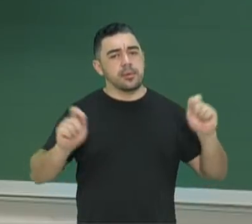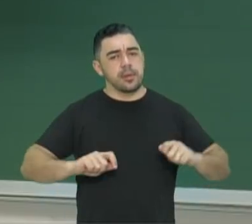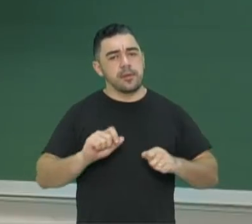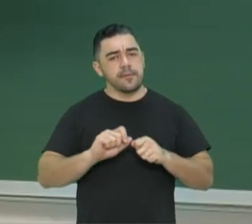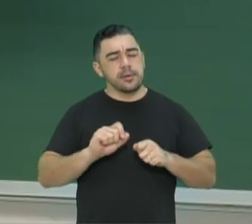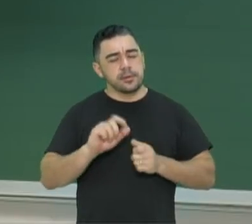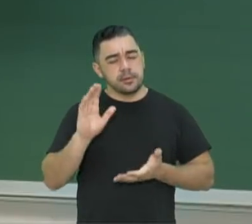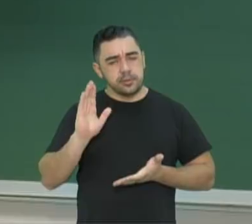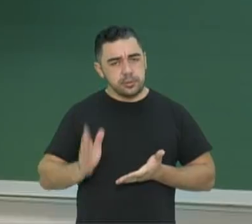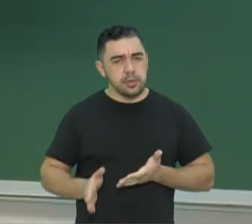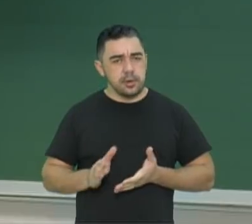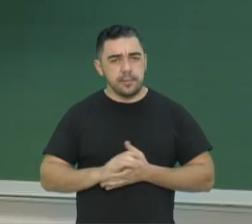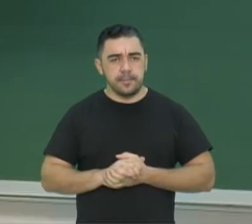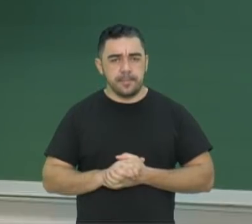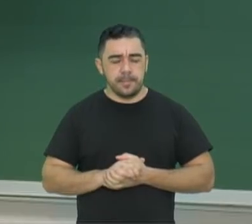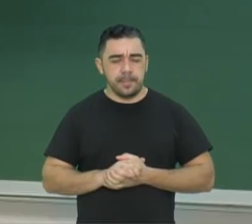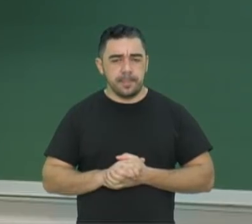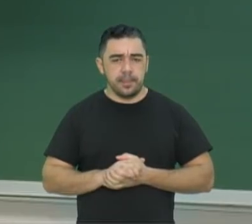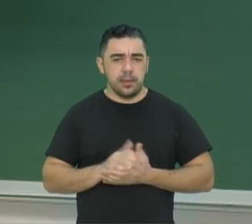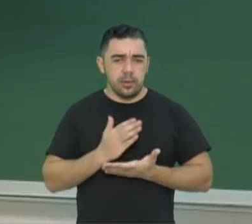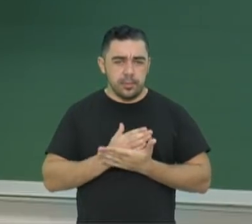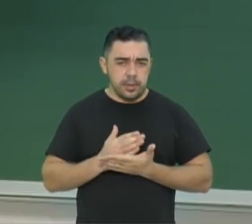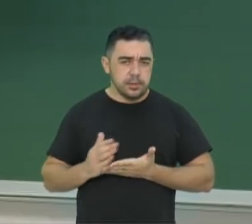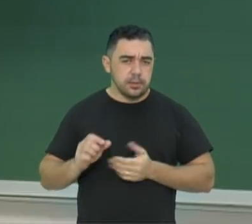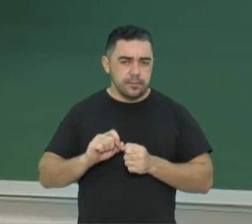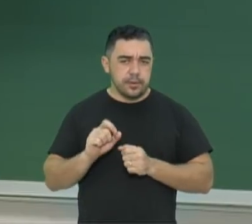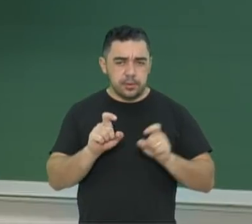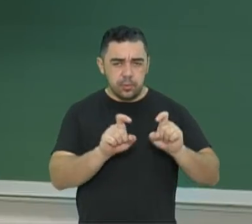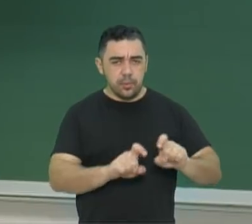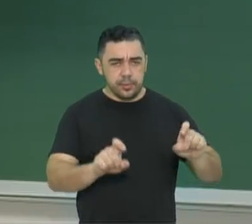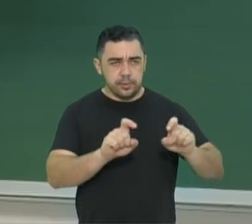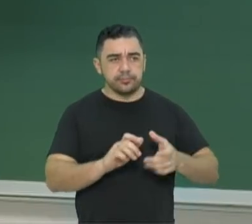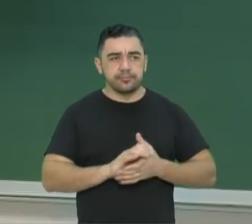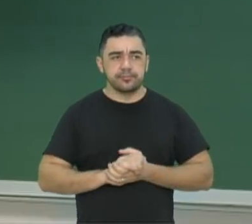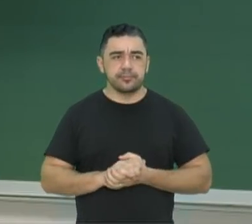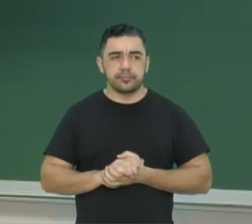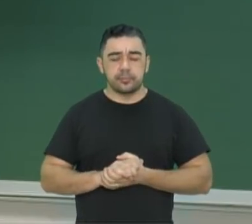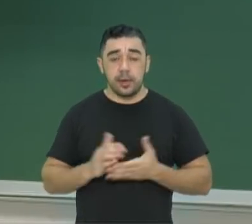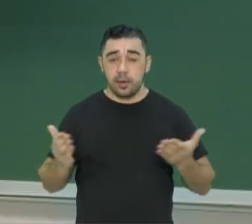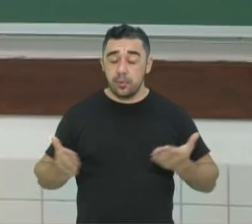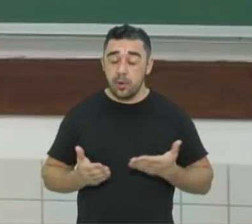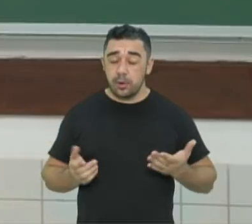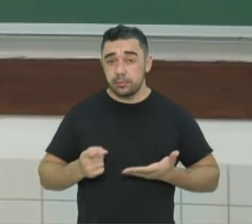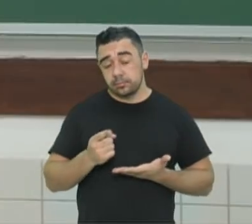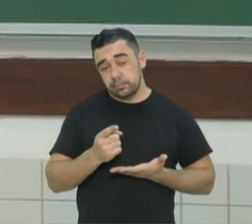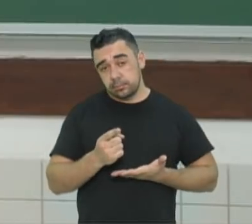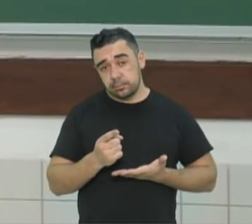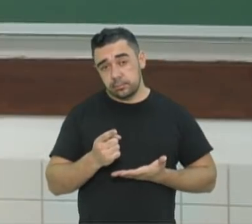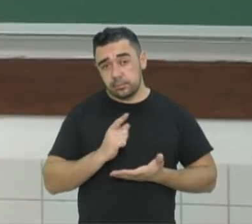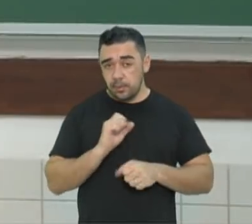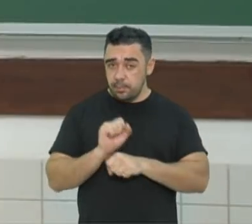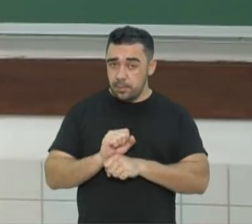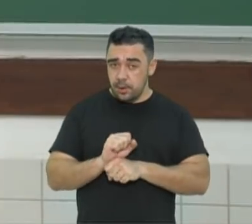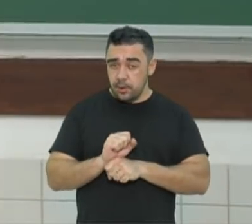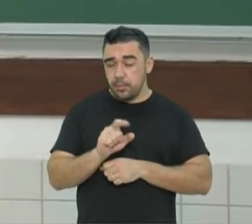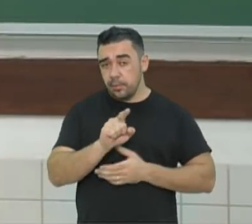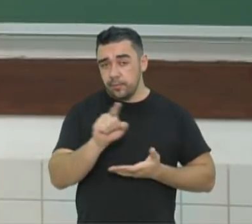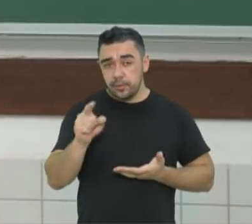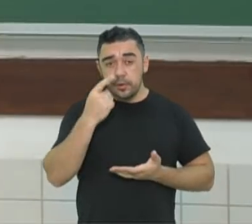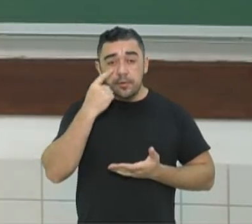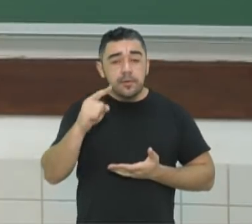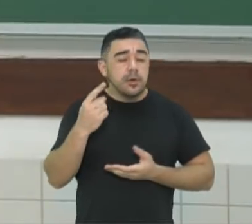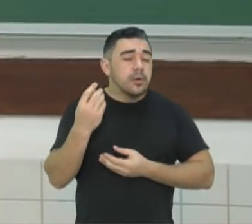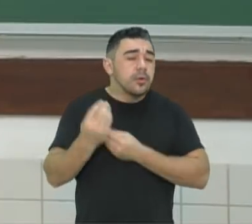estavam sendo escaneados e passados para o computador. Agora, parando aqui um pouquinho também, para a gente poder